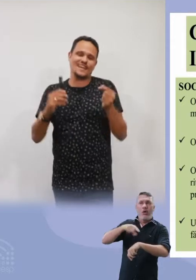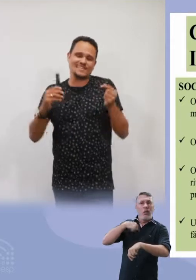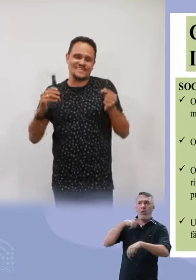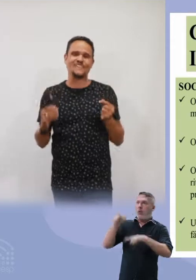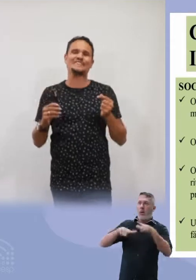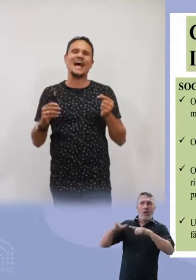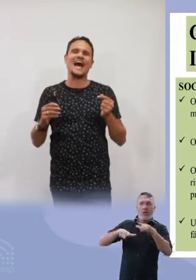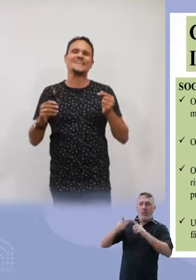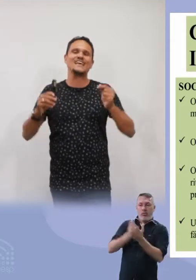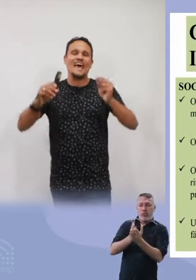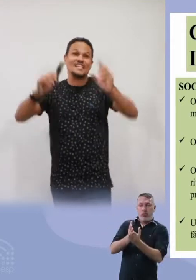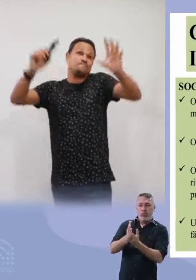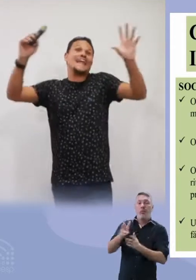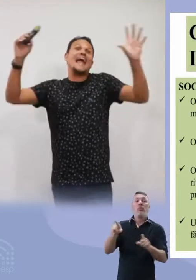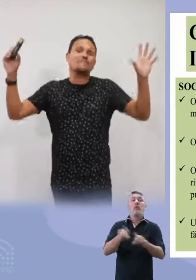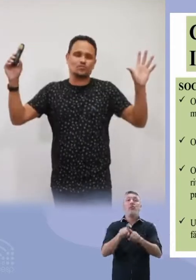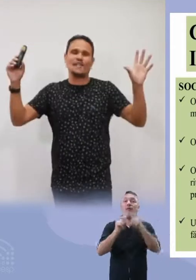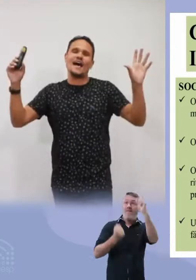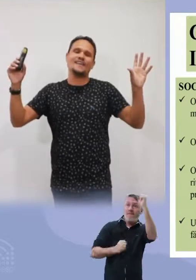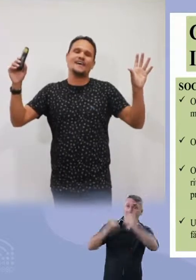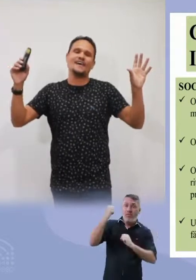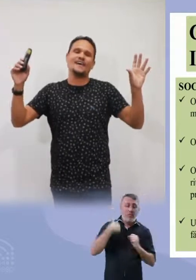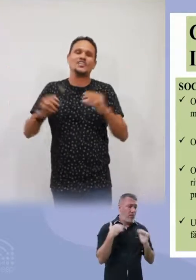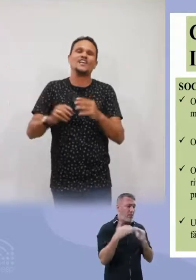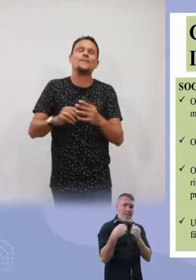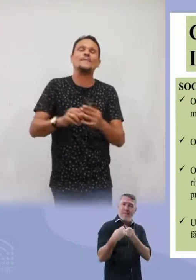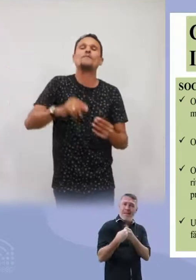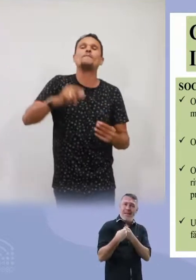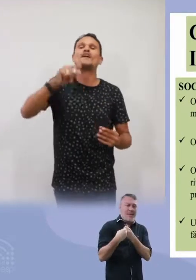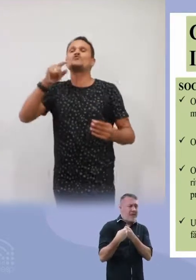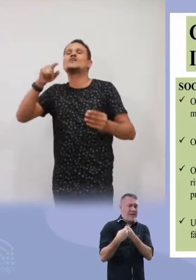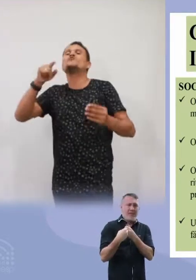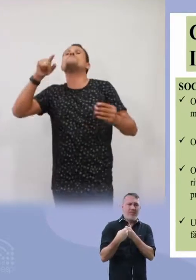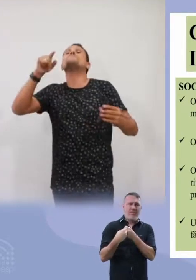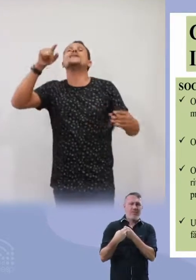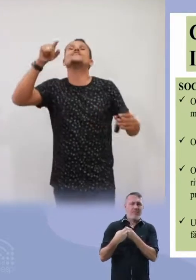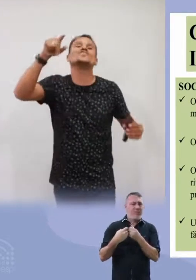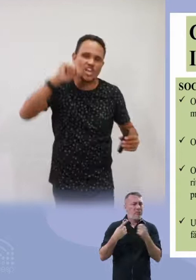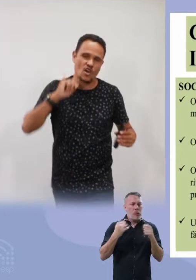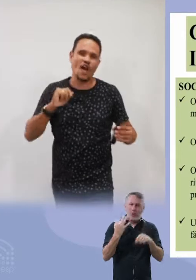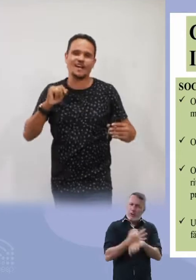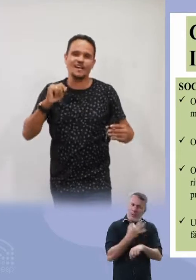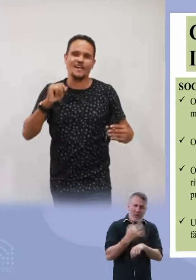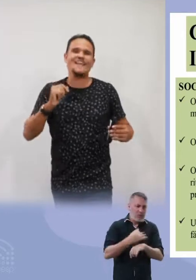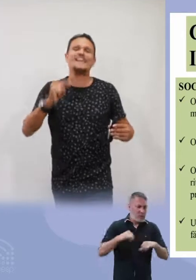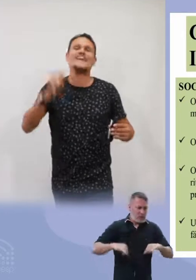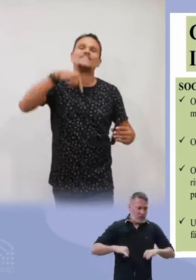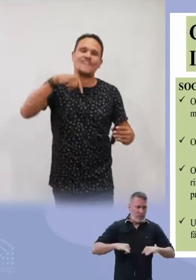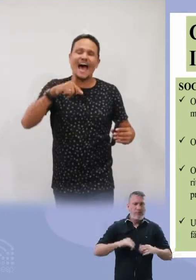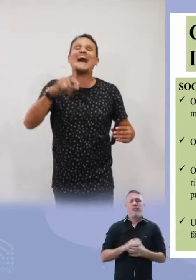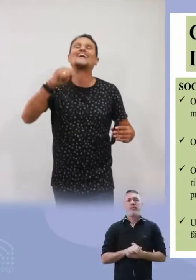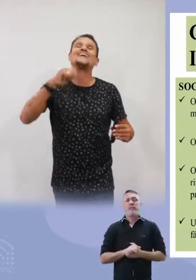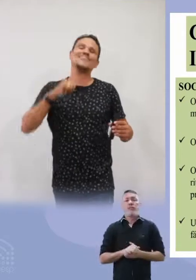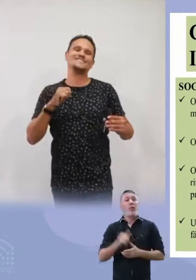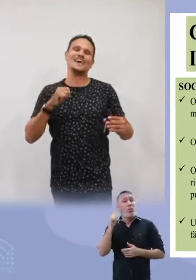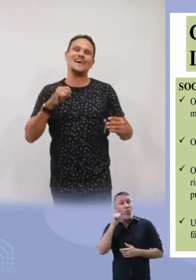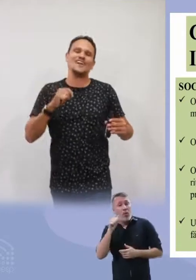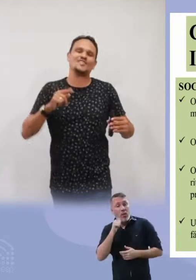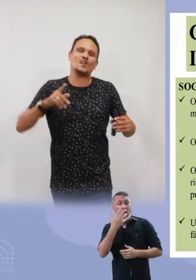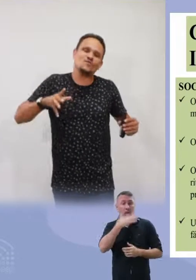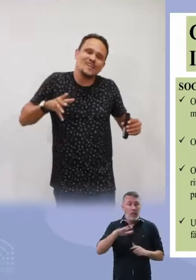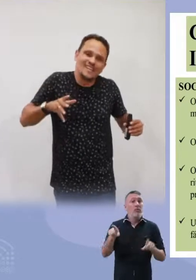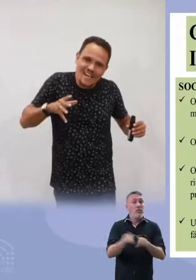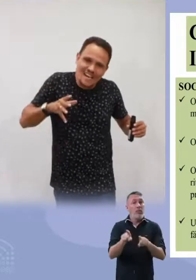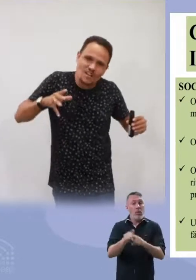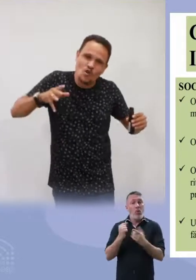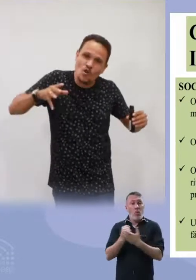indústrias recém-inventadas, elas paravam do nada. Tinha que apertar um parafuso lá no meio da engenhoca. Quem é que vai lá? A criança. E